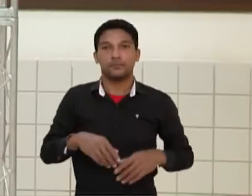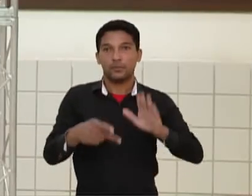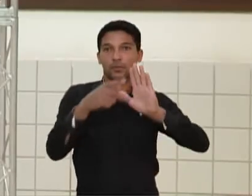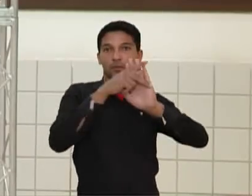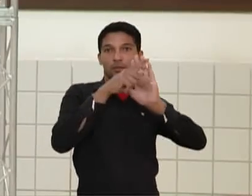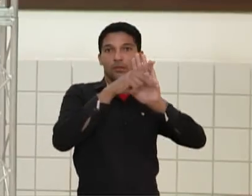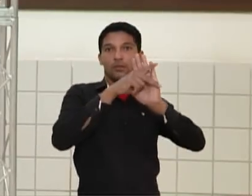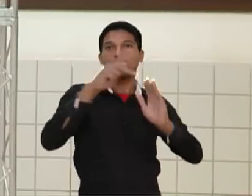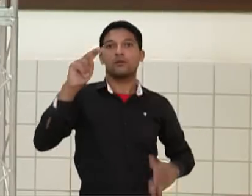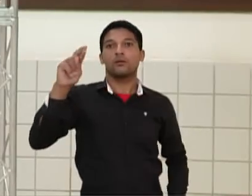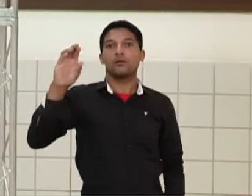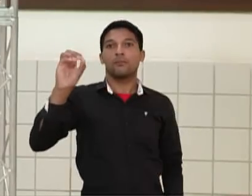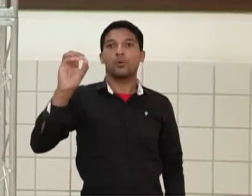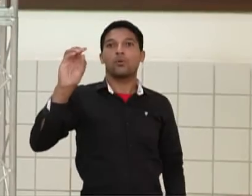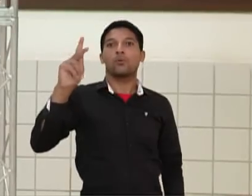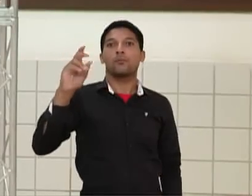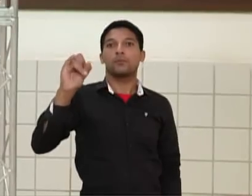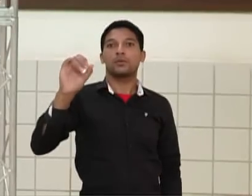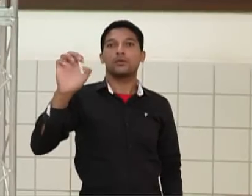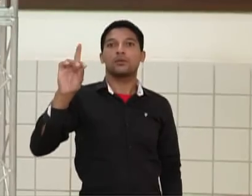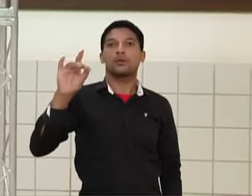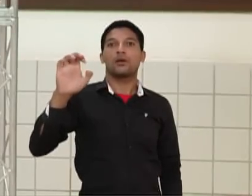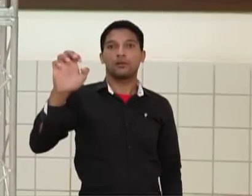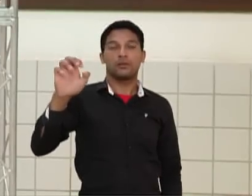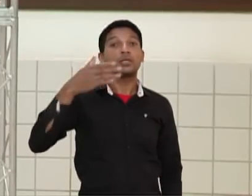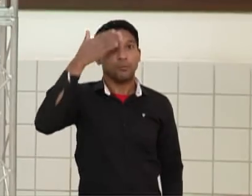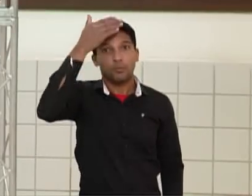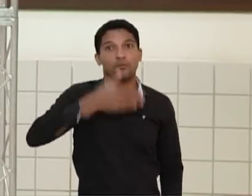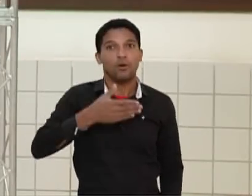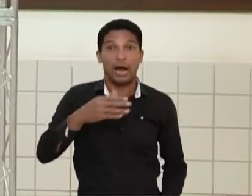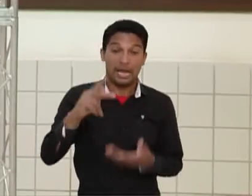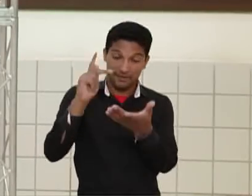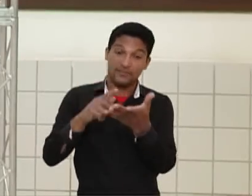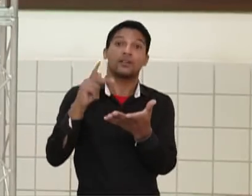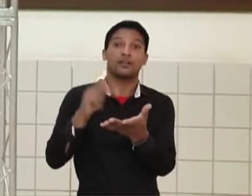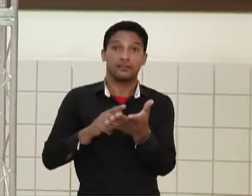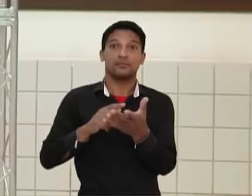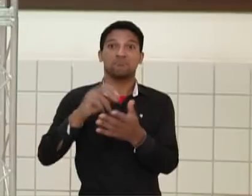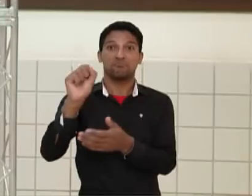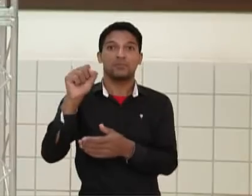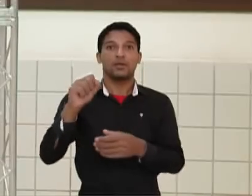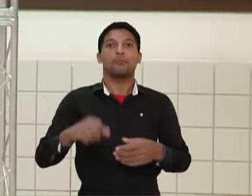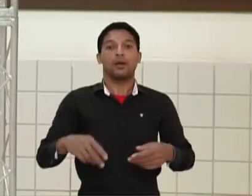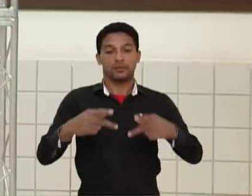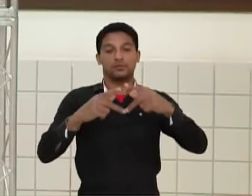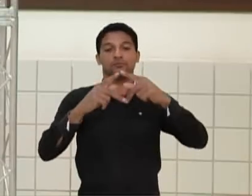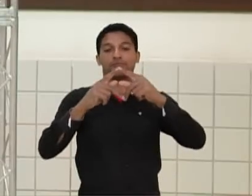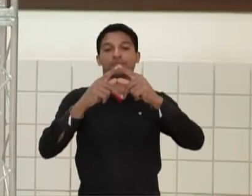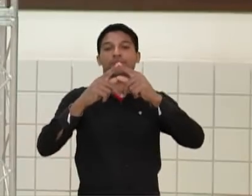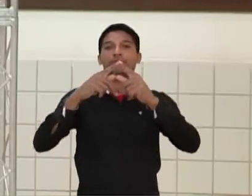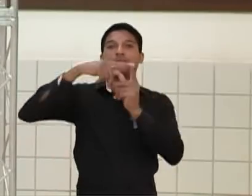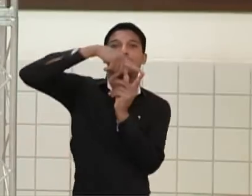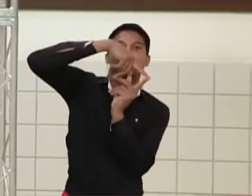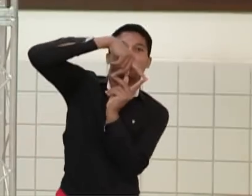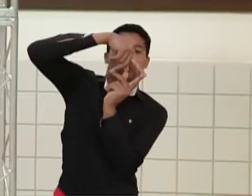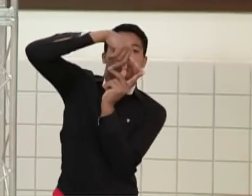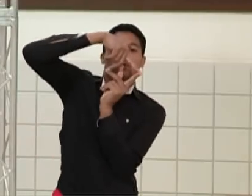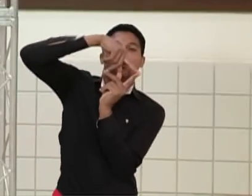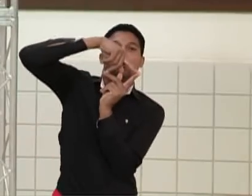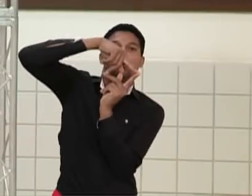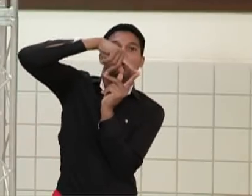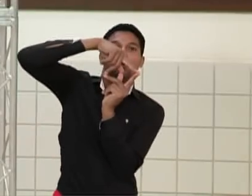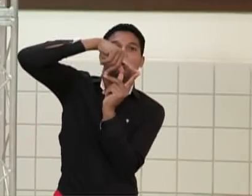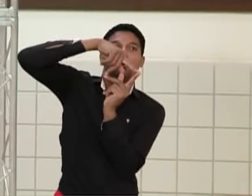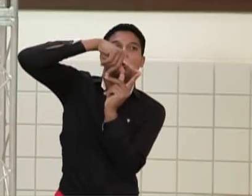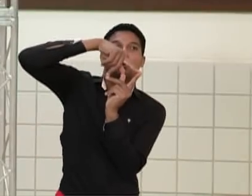propriedades ou das definições, não tenho que questionar. Mas no caso ali do losango, eu mostrei um exemplo para você e eu garanti que a